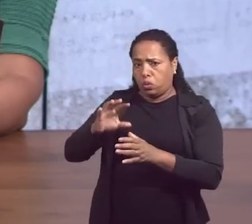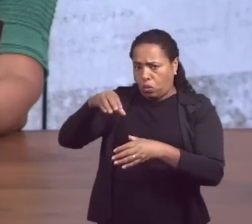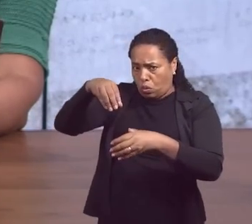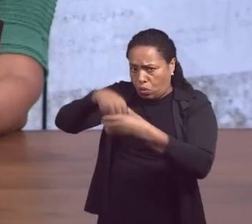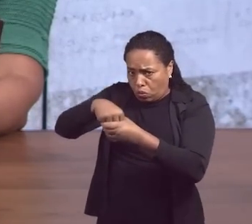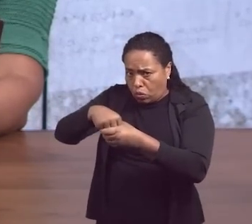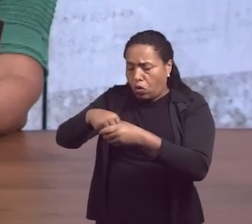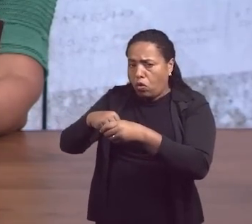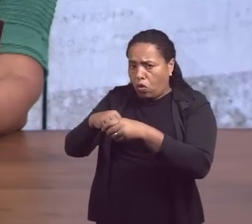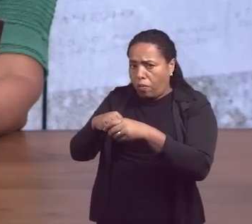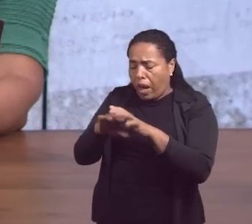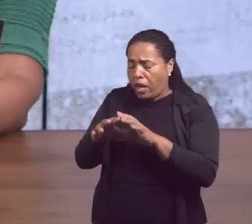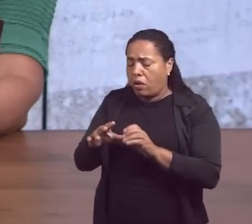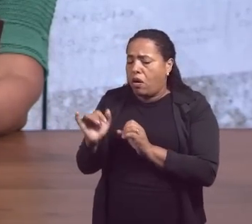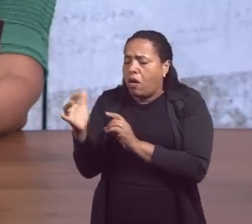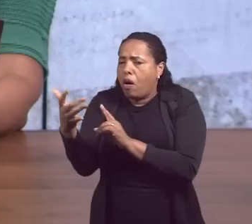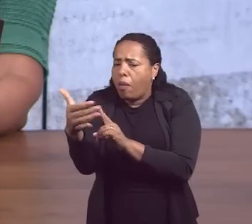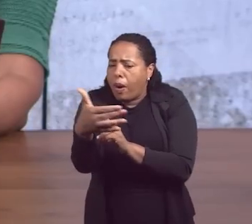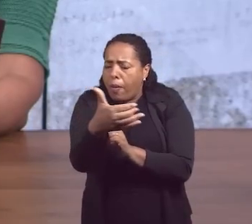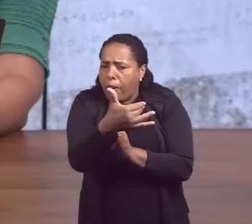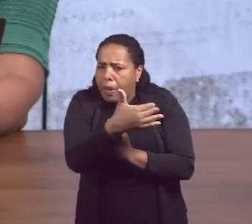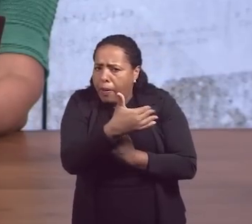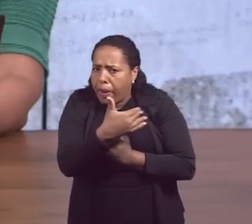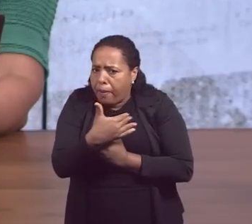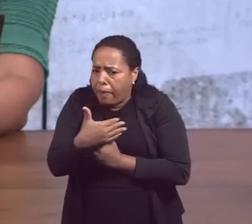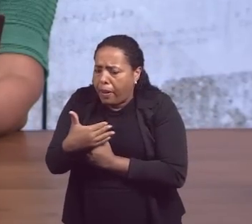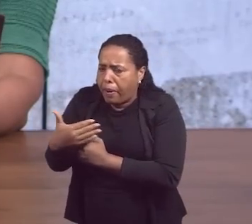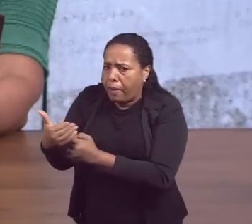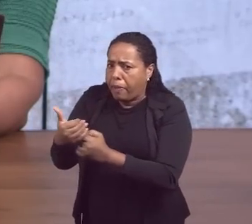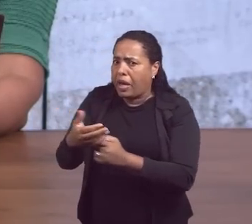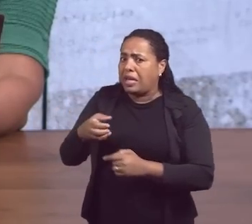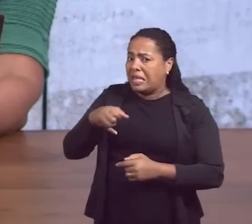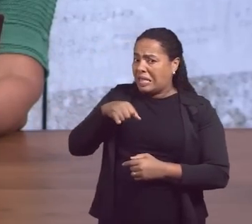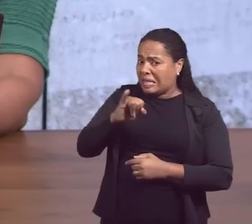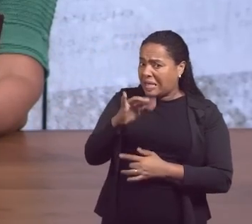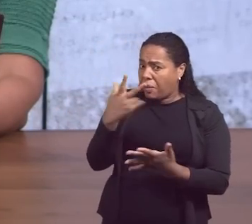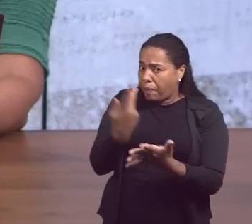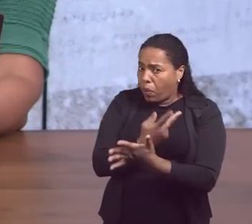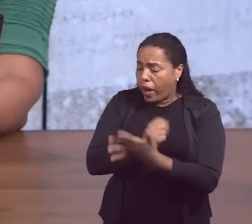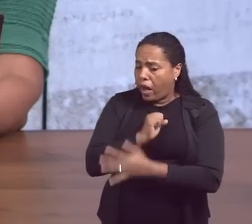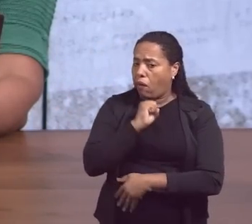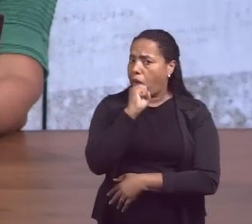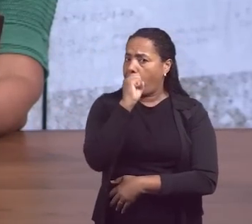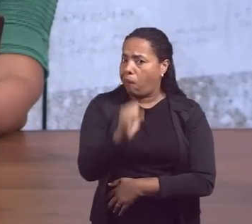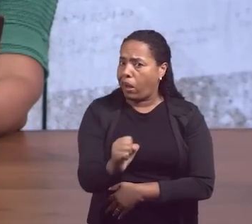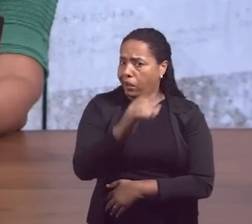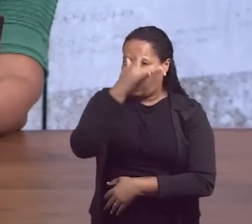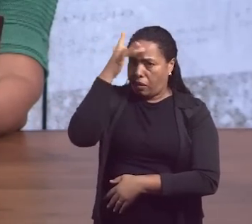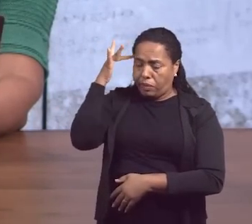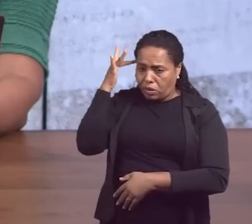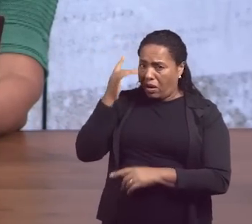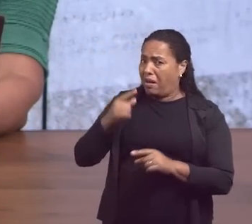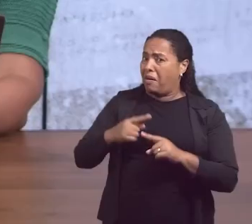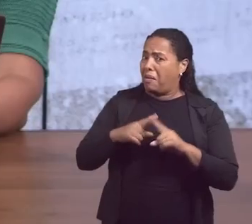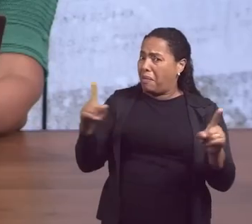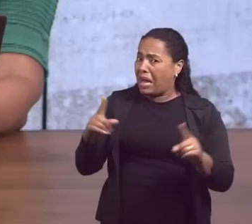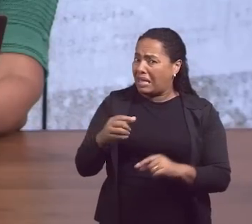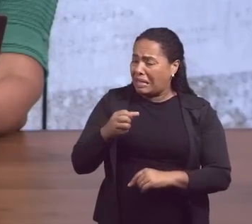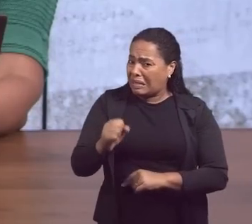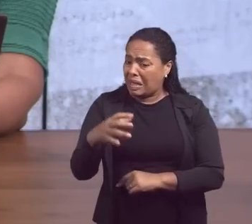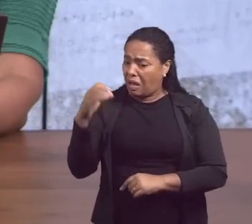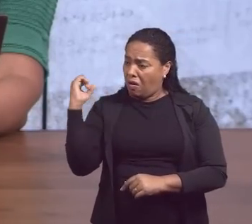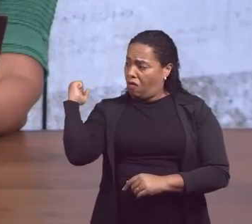se acolha aquele que ferir a alguma alma por erro. Porém, se a ferir com instrumento de ferro